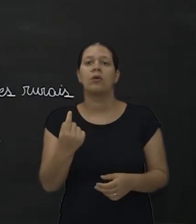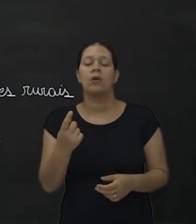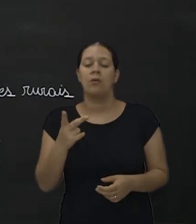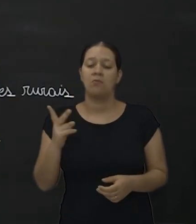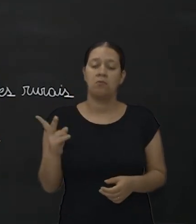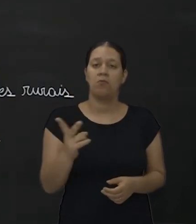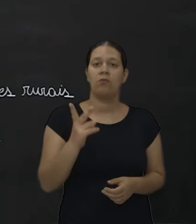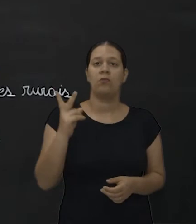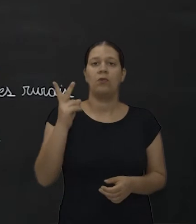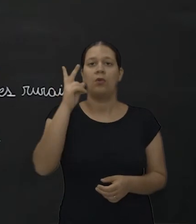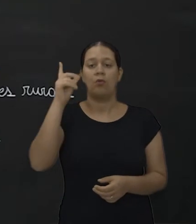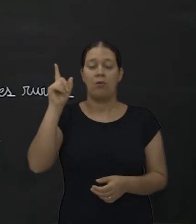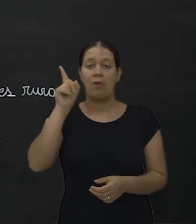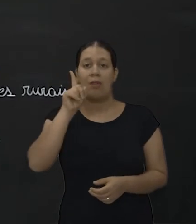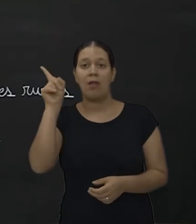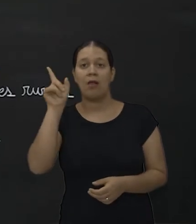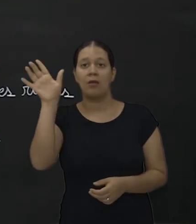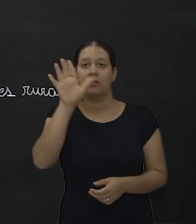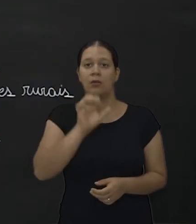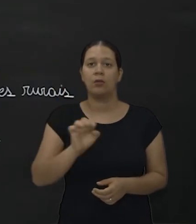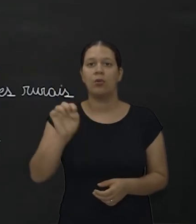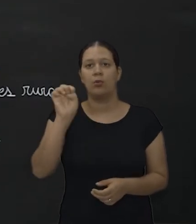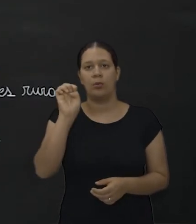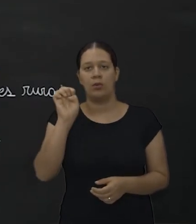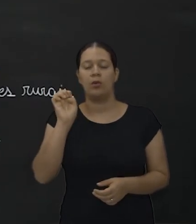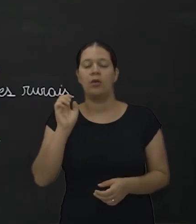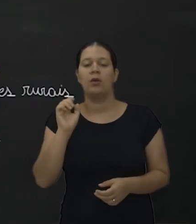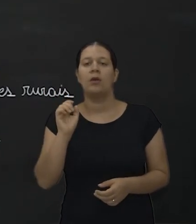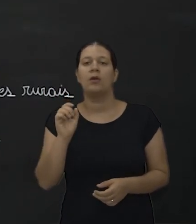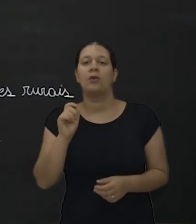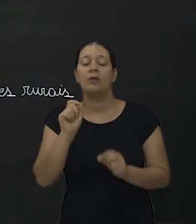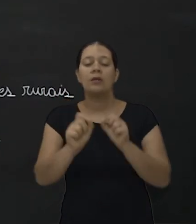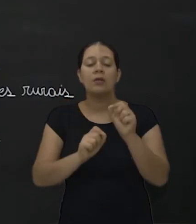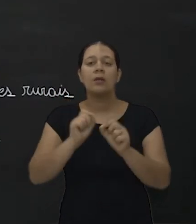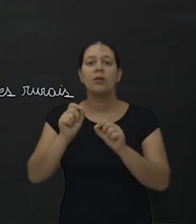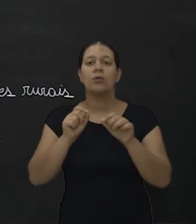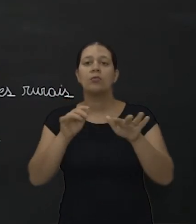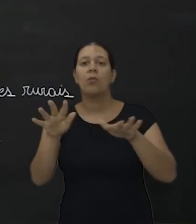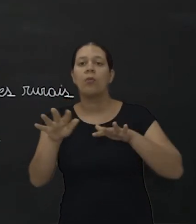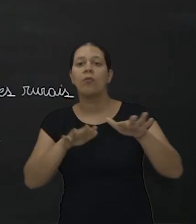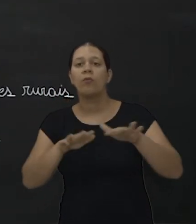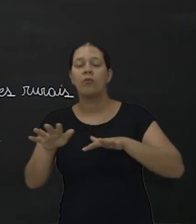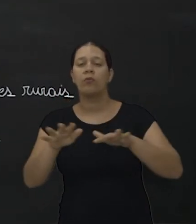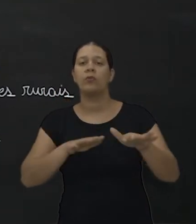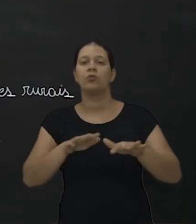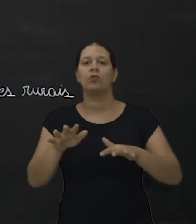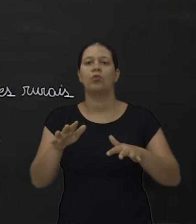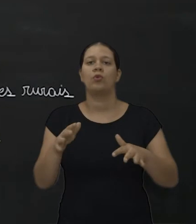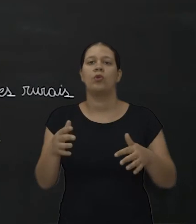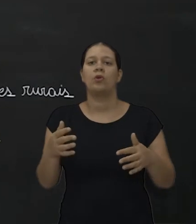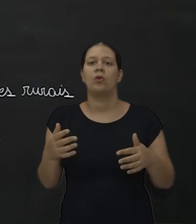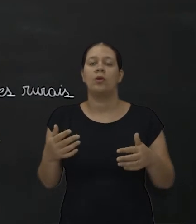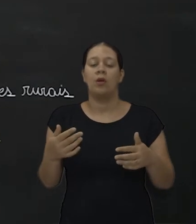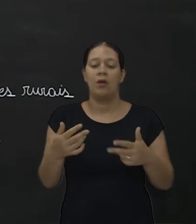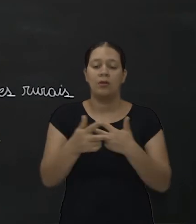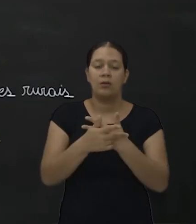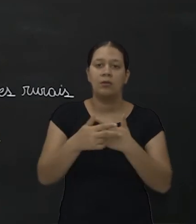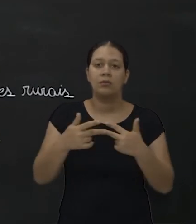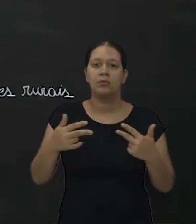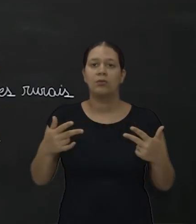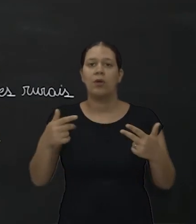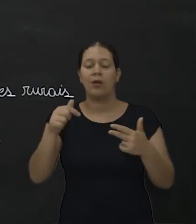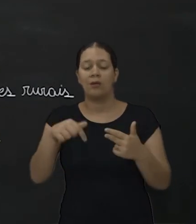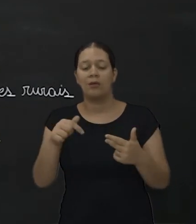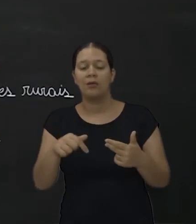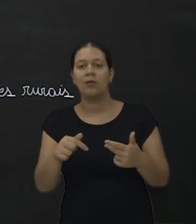para o comércio lá na Europa. E quem movimentou toda essa lavoura de escala comercial no